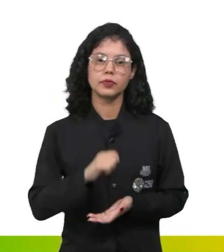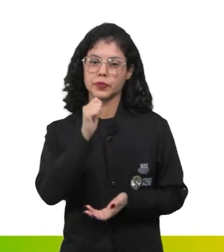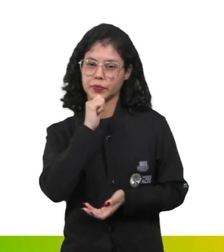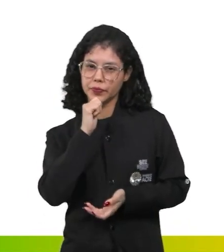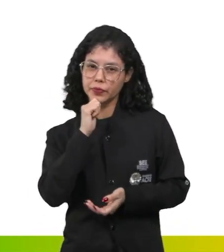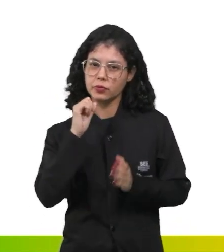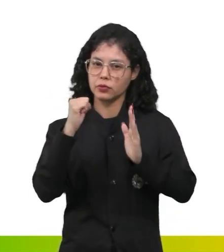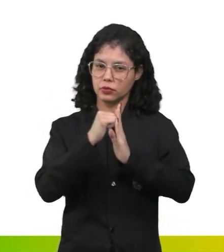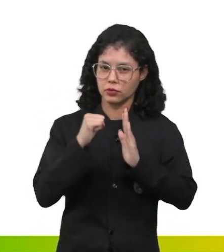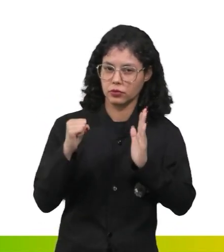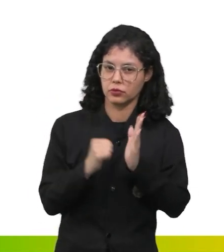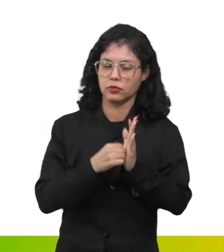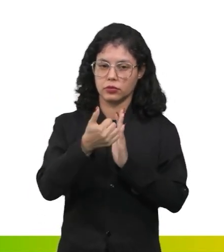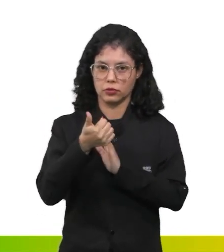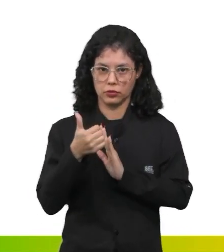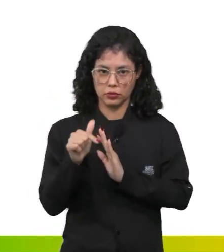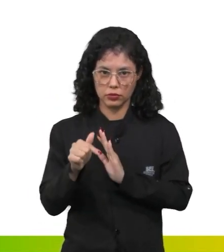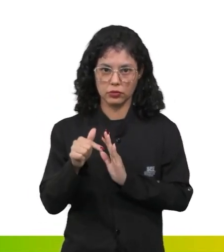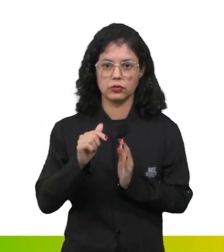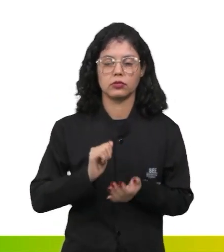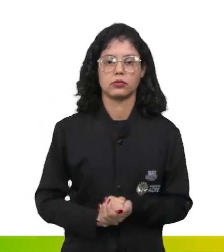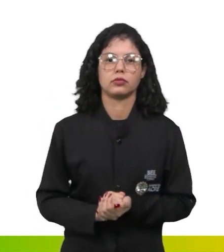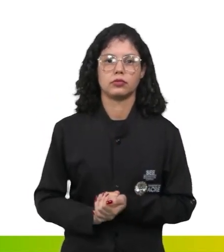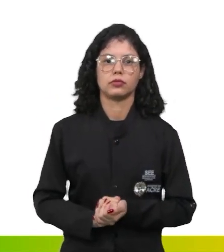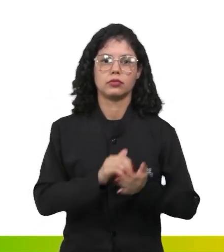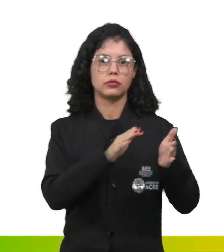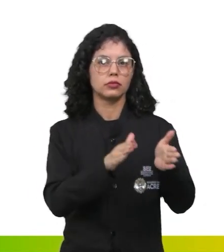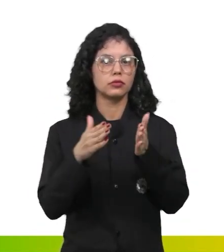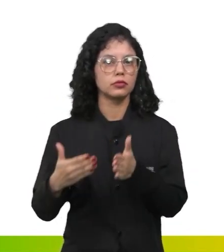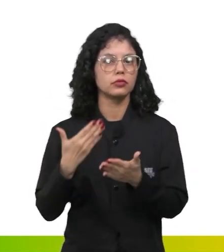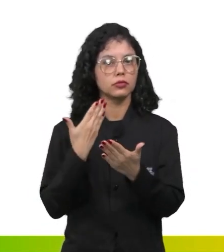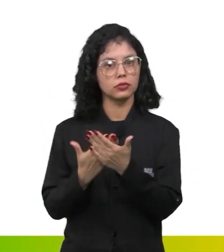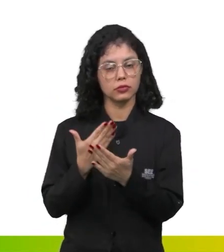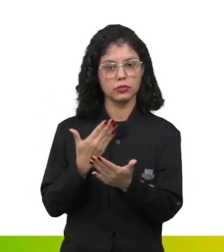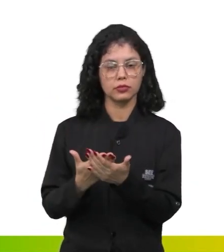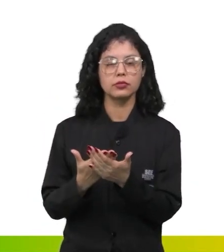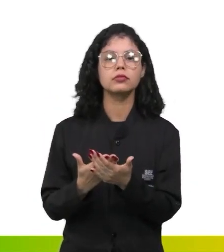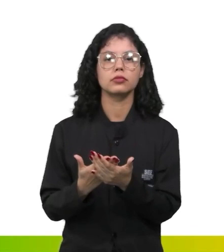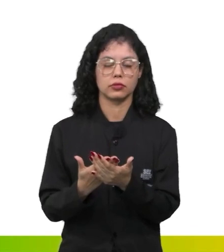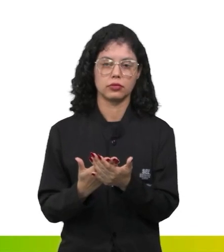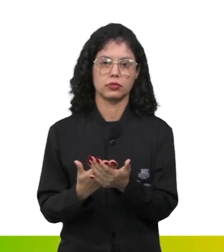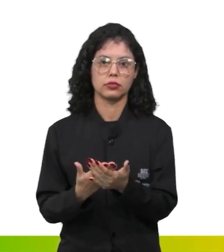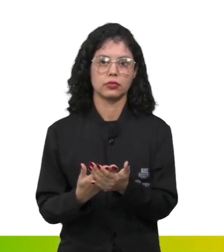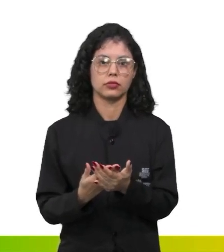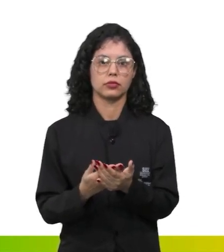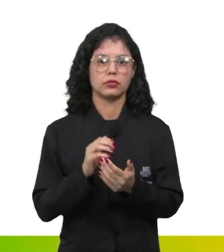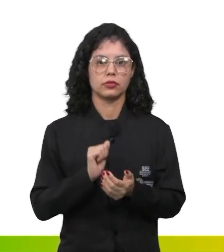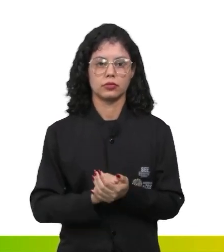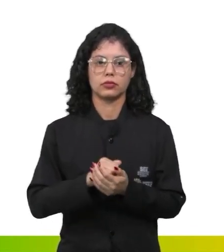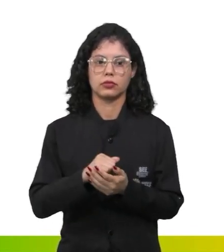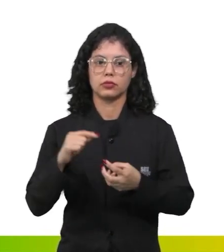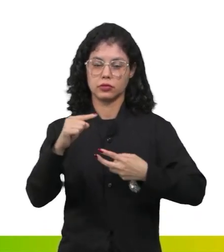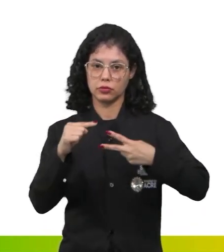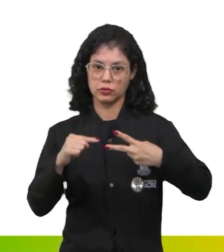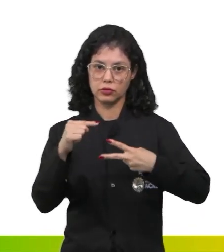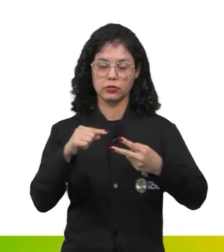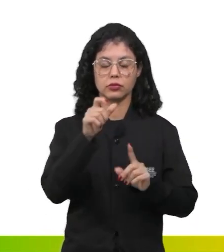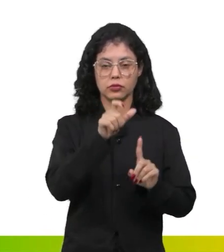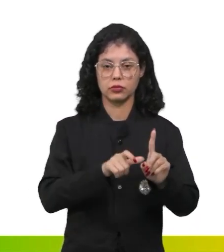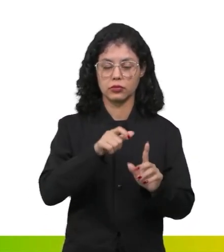no século XVII, a partir dos estudos de Redi e de Pasteur, que